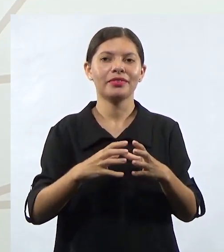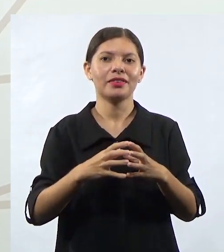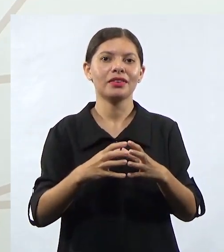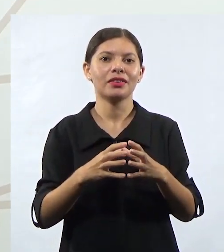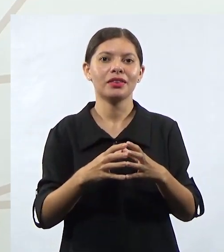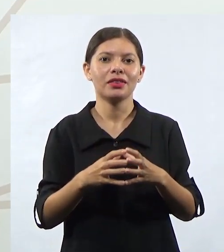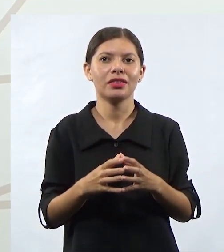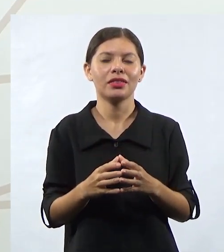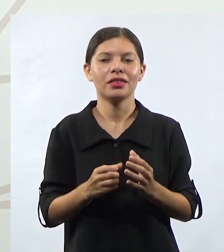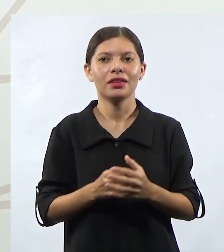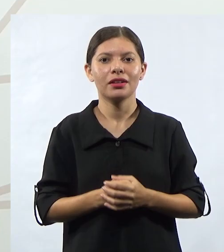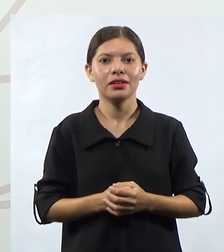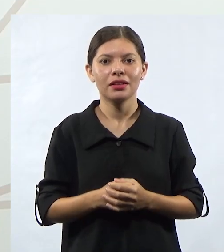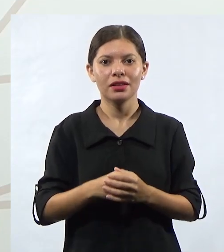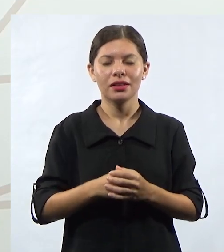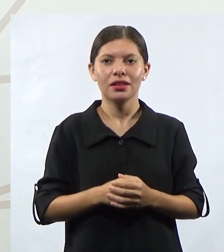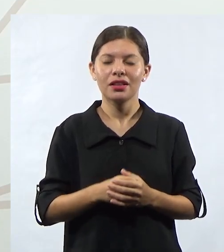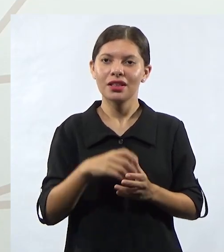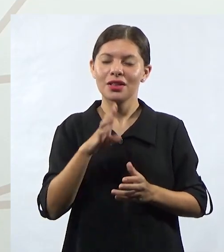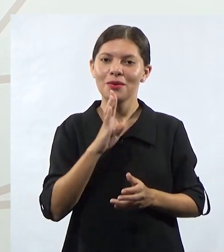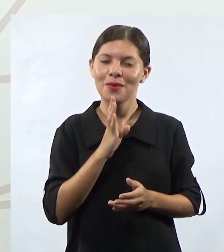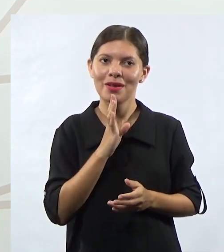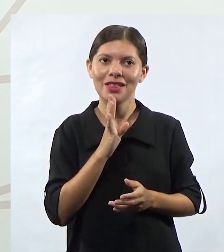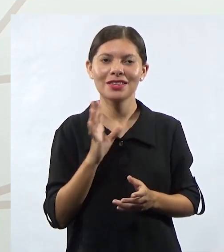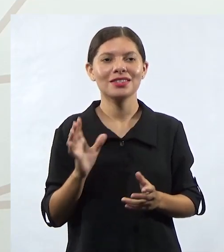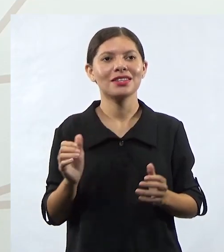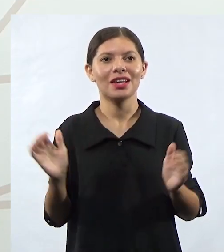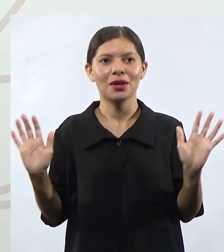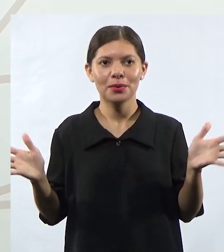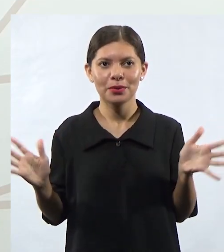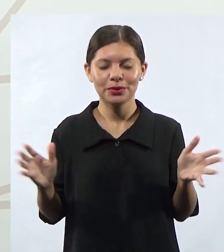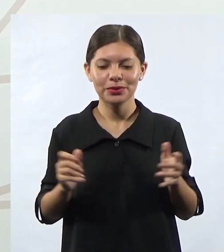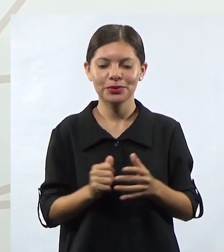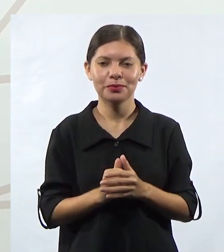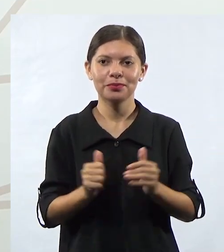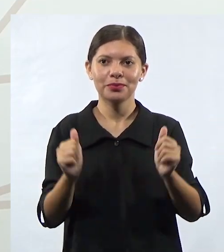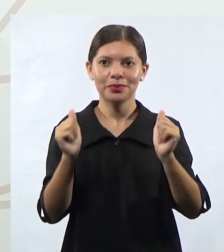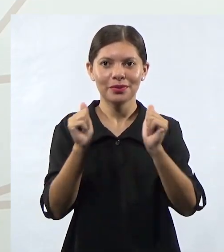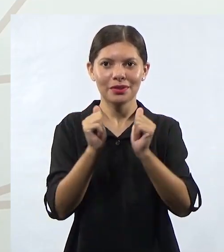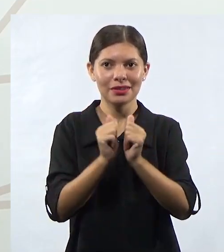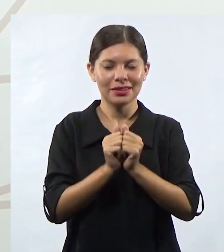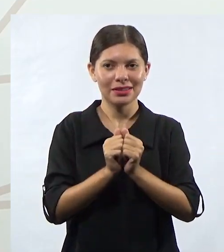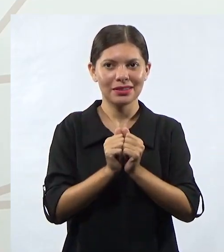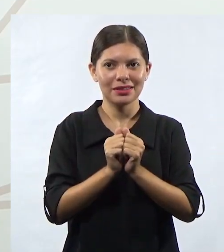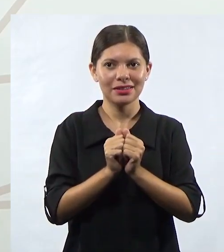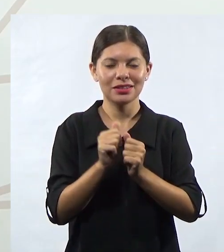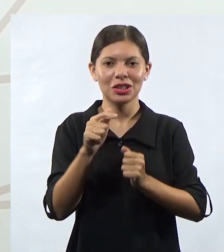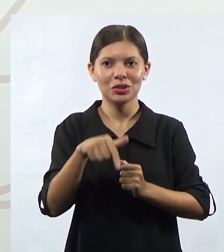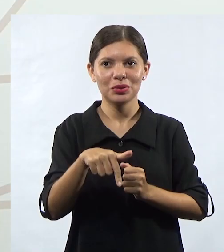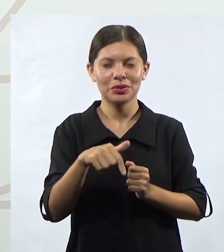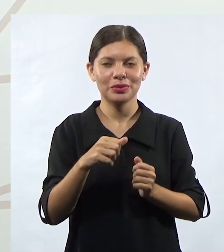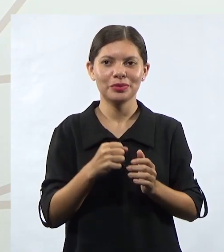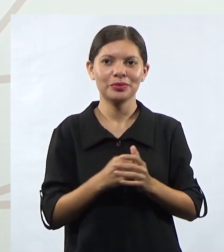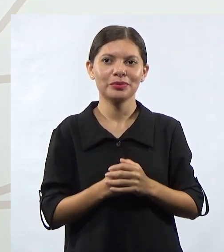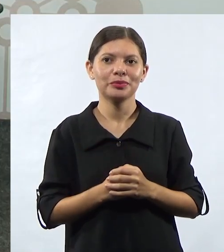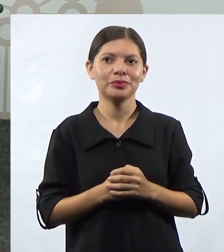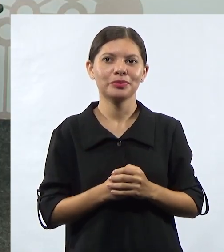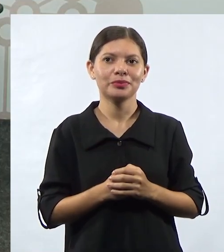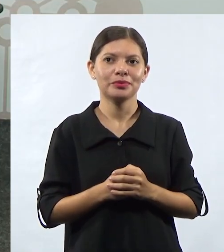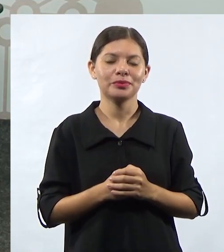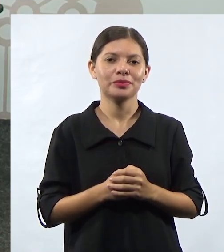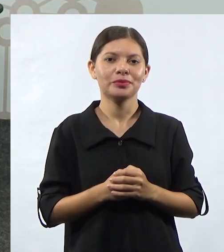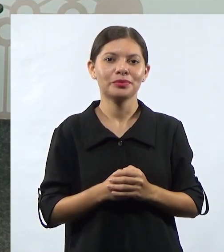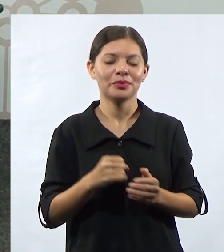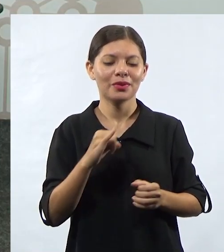mais a fundo hoje. E eu não vou falar disso sozinho, eu estou aqui com a professora, que eu vou deixar que ela mesma se apresente. Por favor, professora.